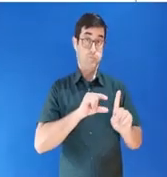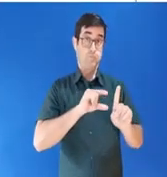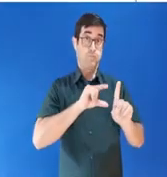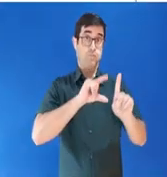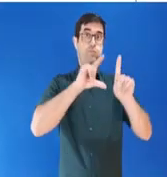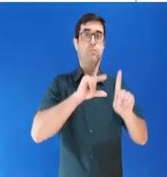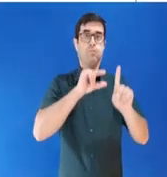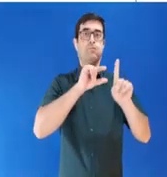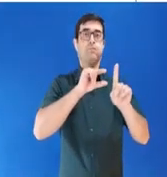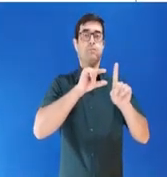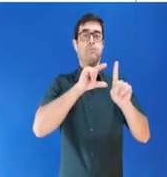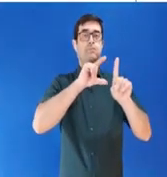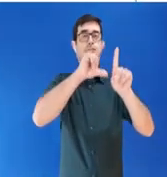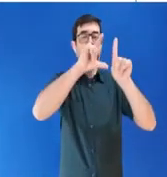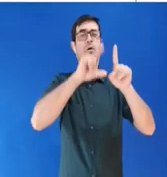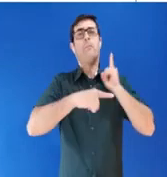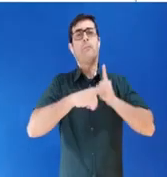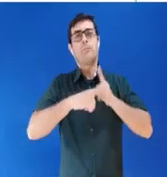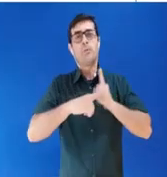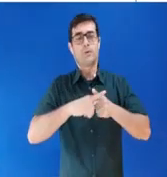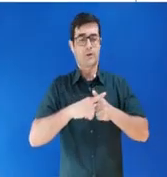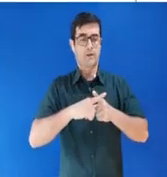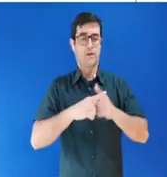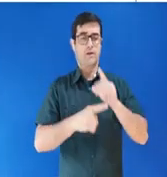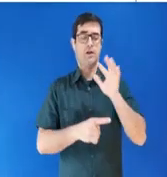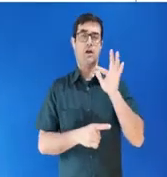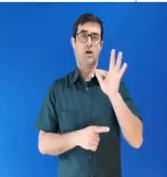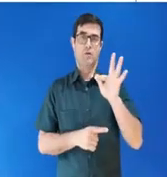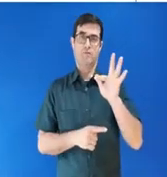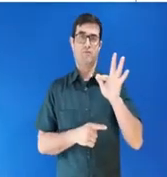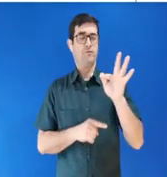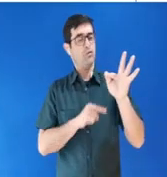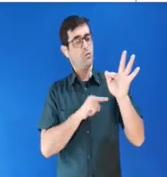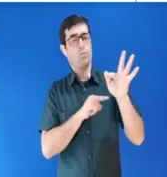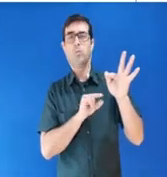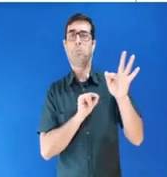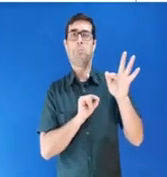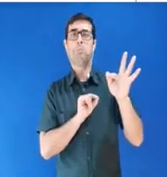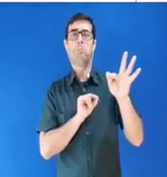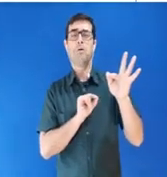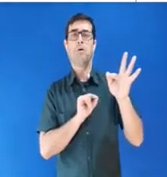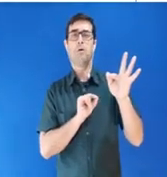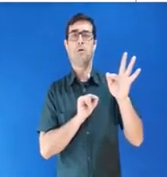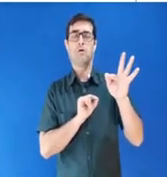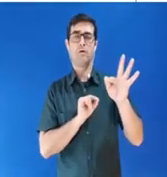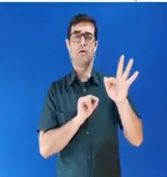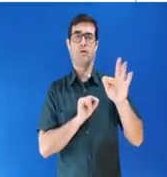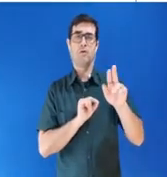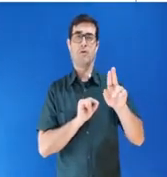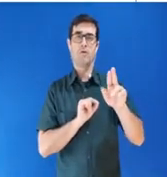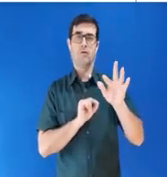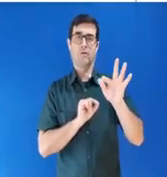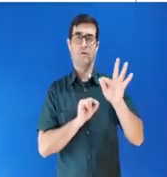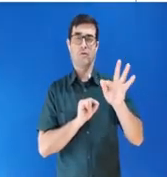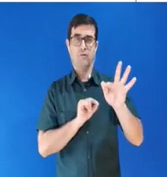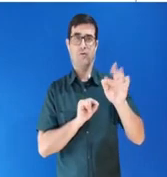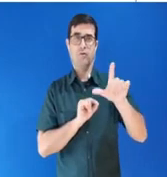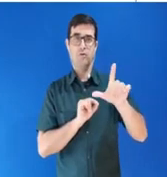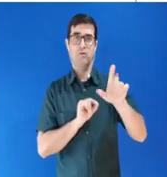que acontece? O flúor é um elemento extremamente... Ele tem uma alta carga nuclear